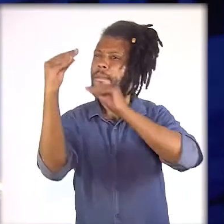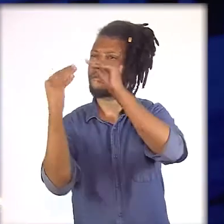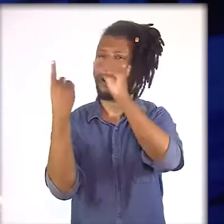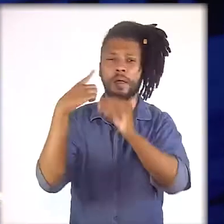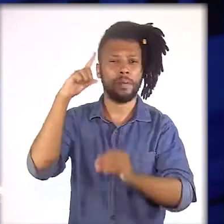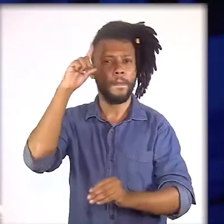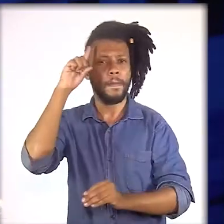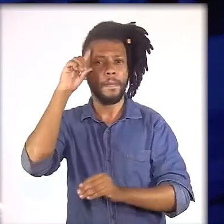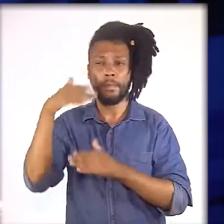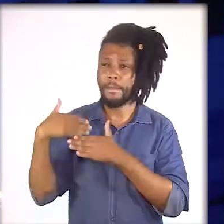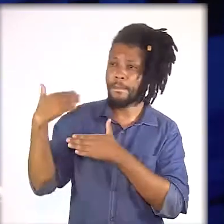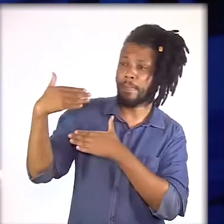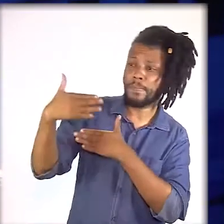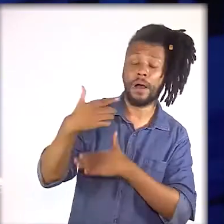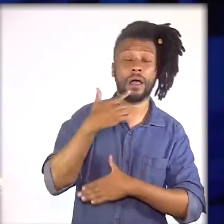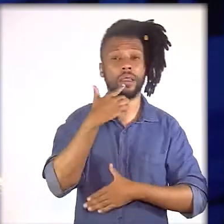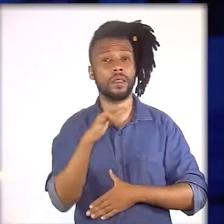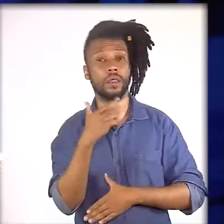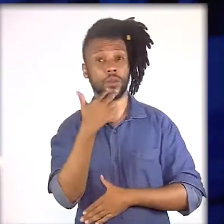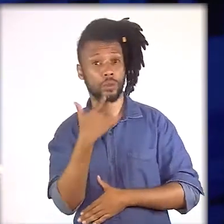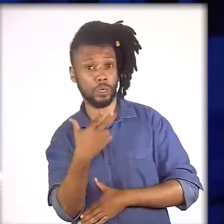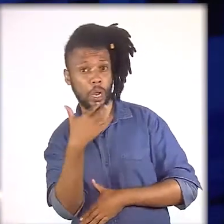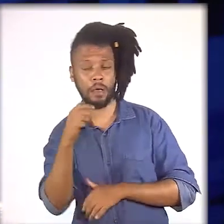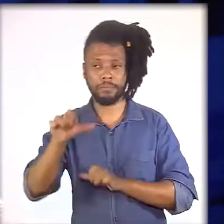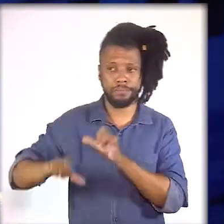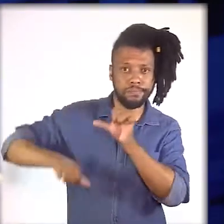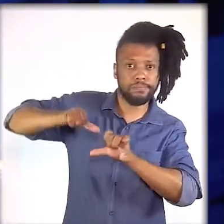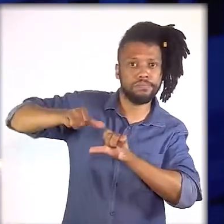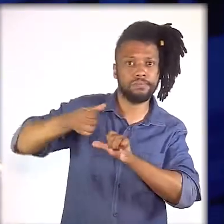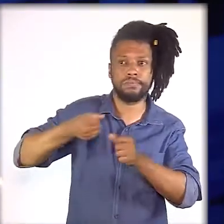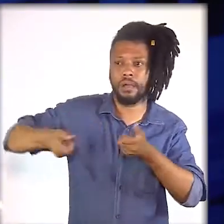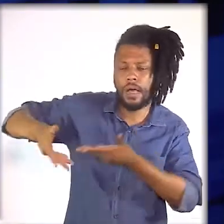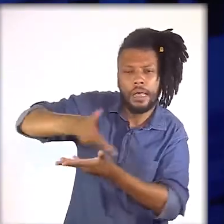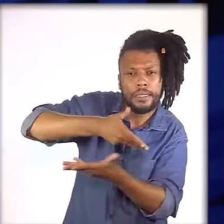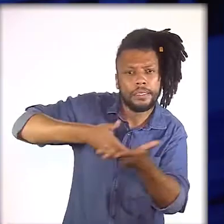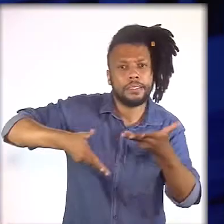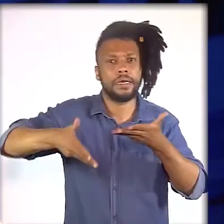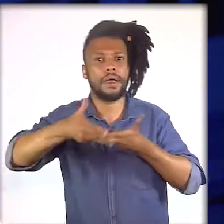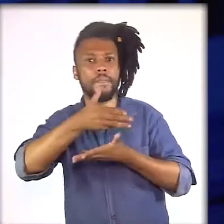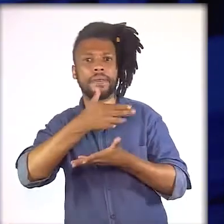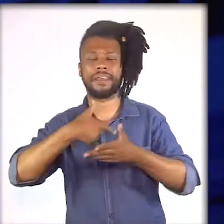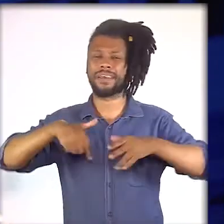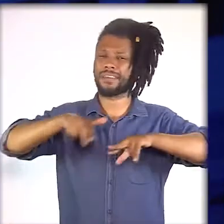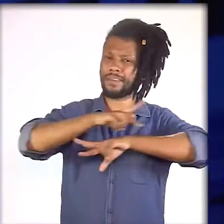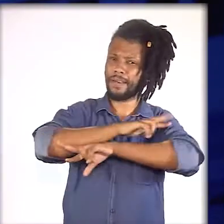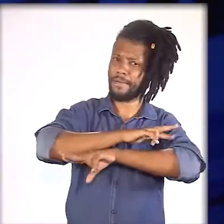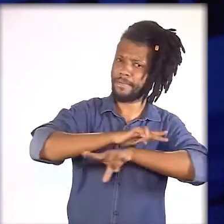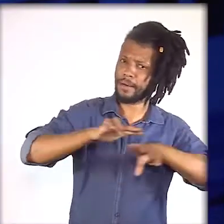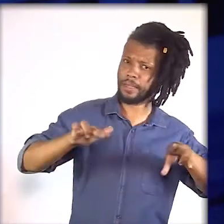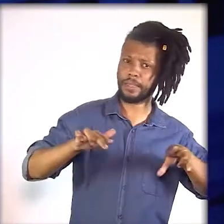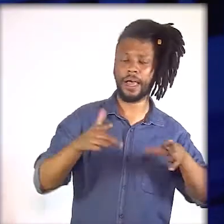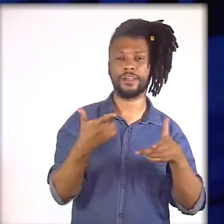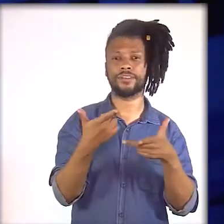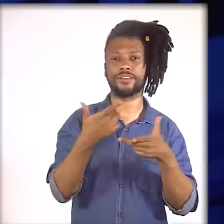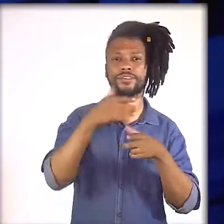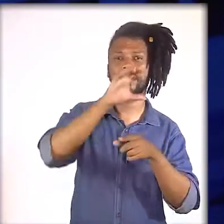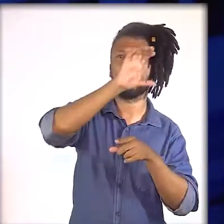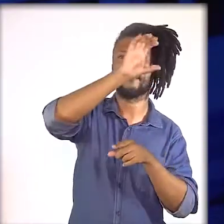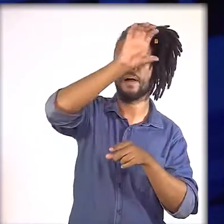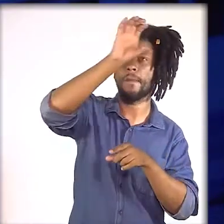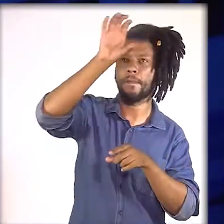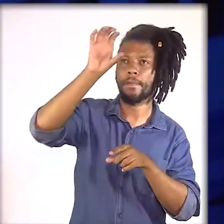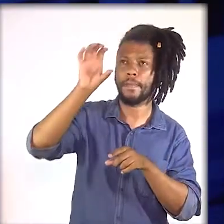o uso cotidiano do idioma, suas inovações, a dinâmica e a imensa variedade